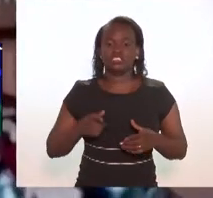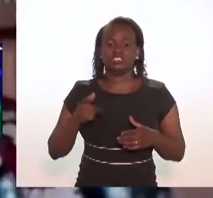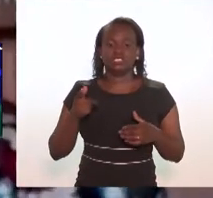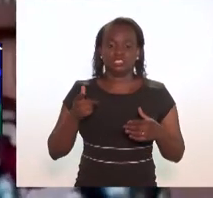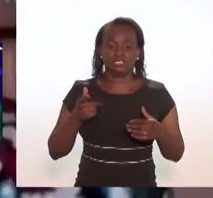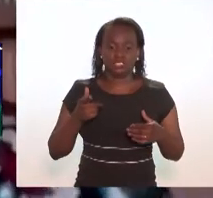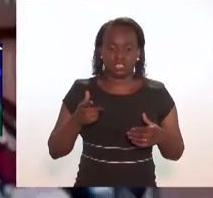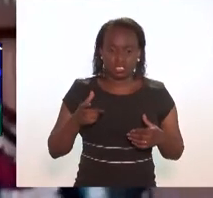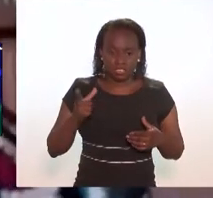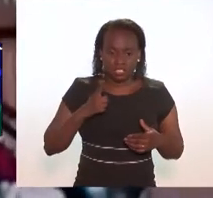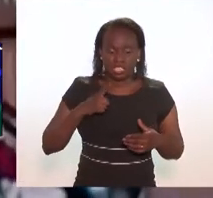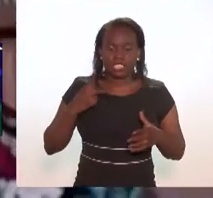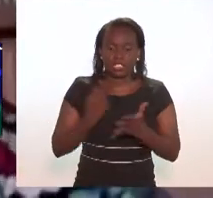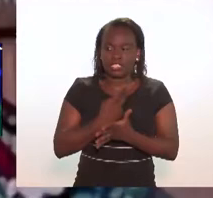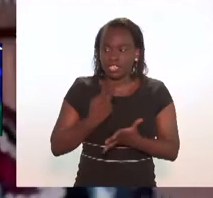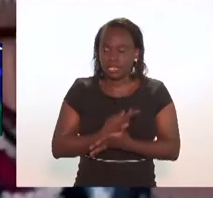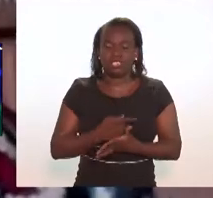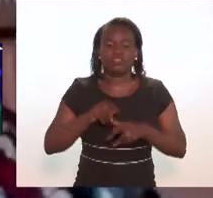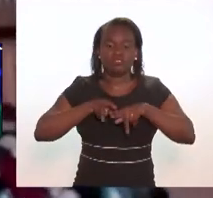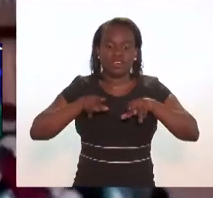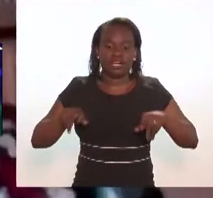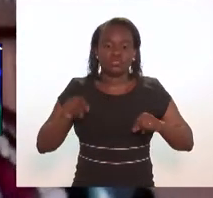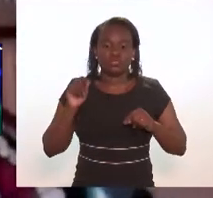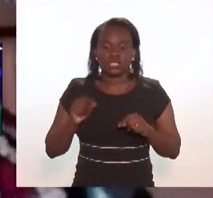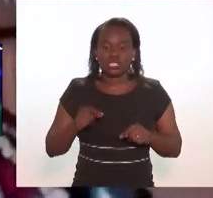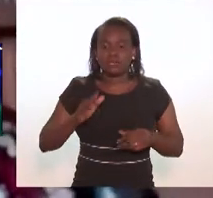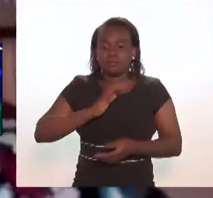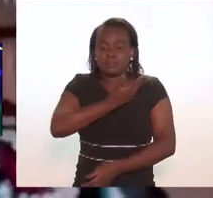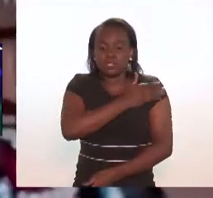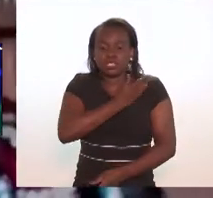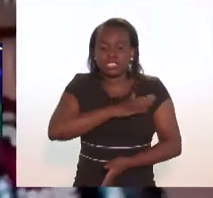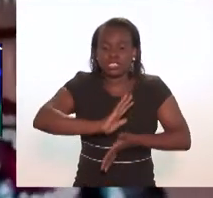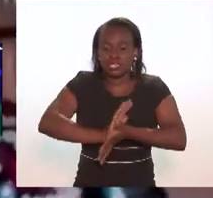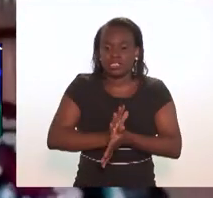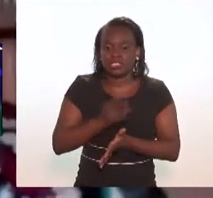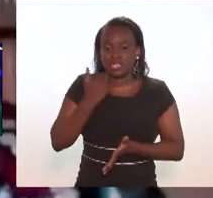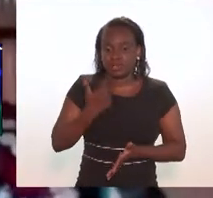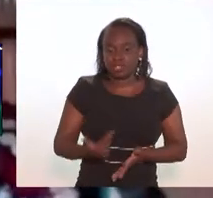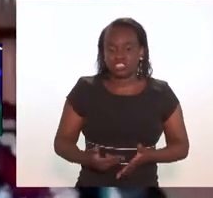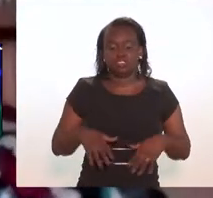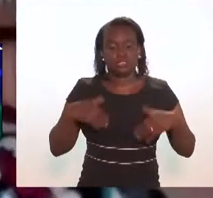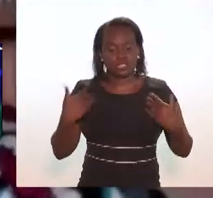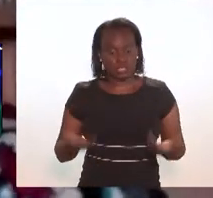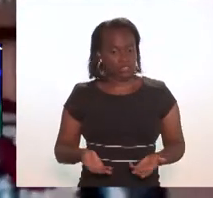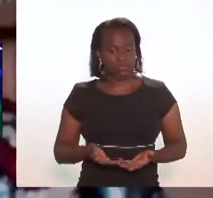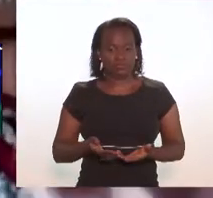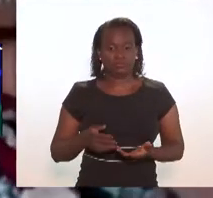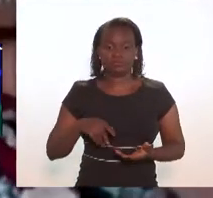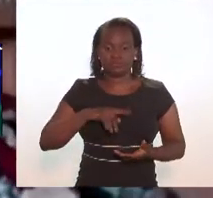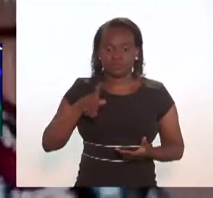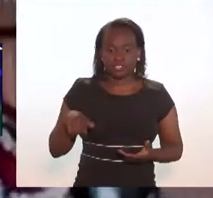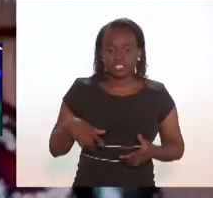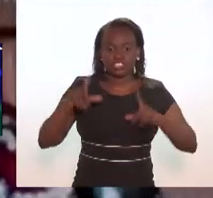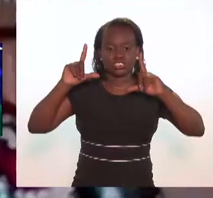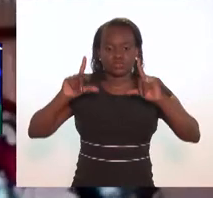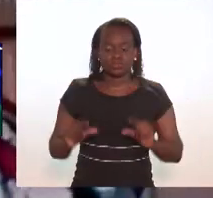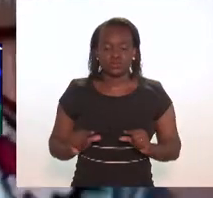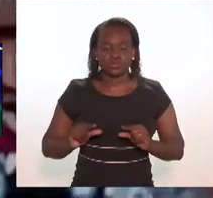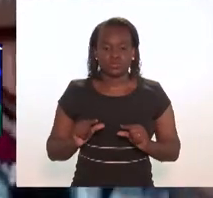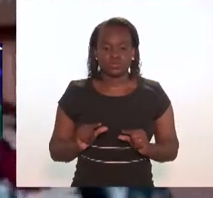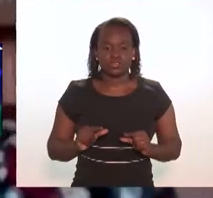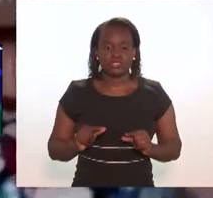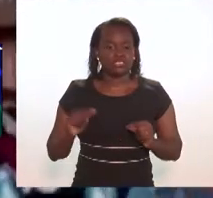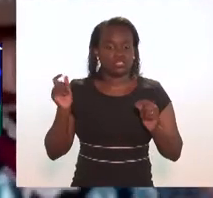num grave erro de preconceito linguístico quando a gente reduz e